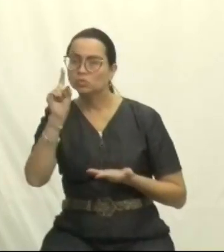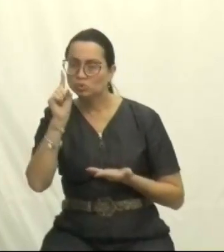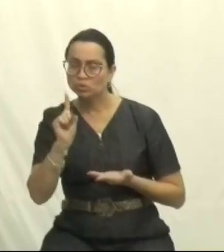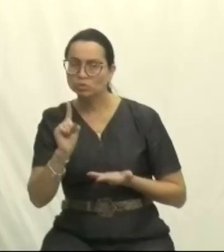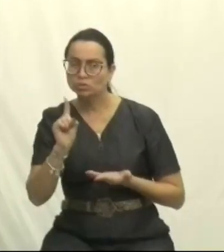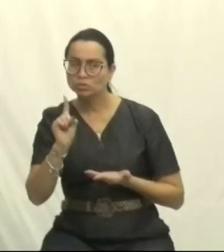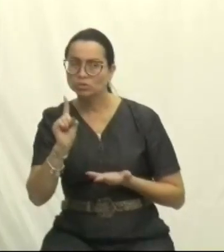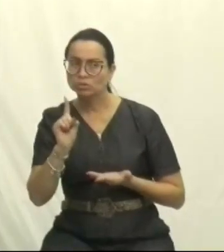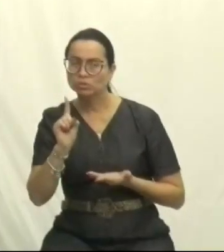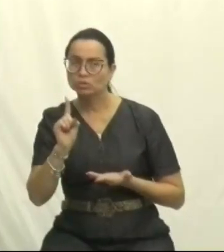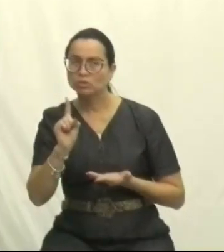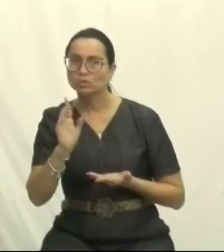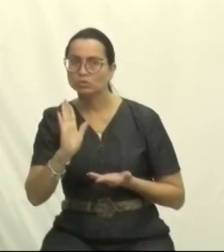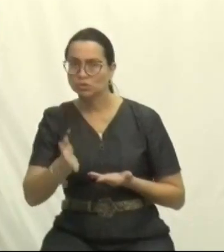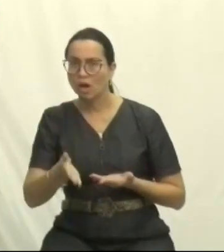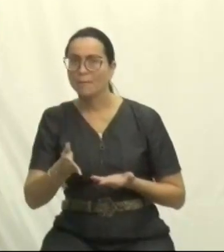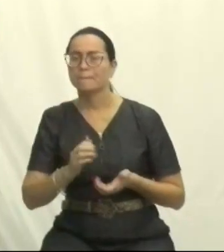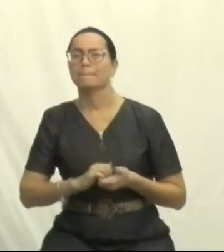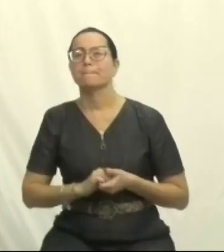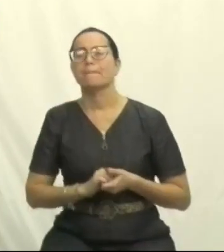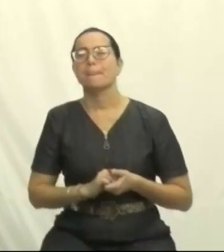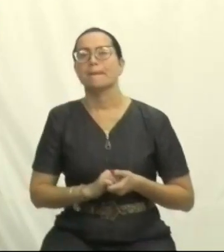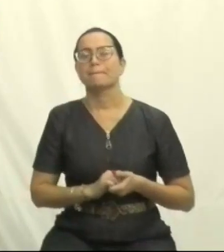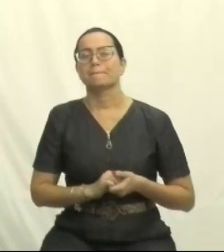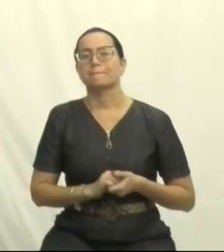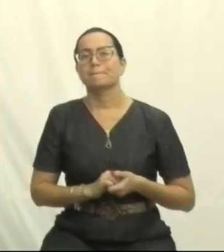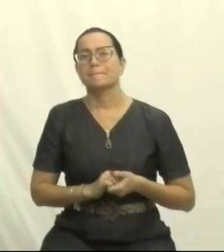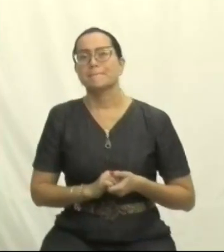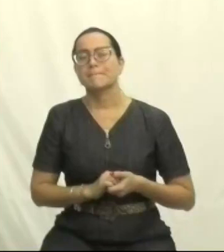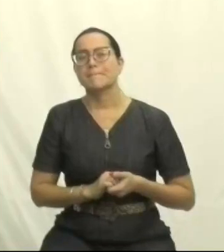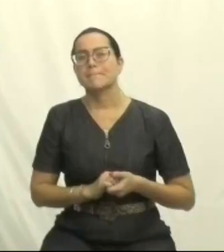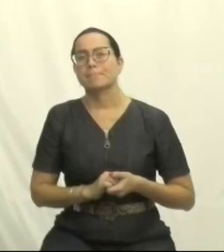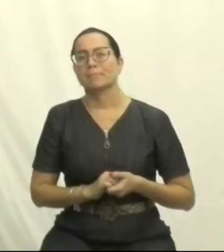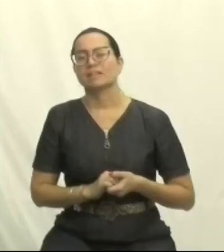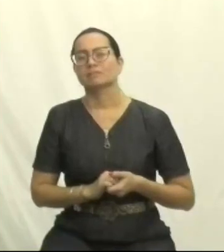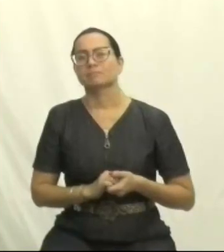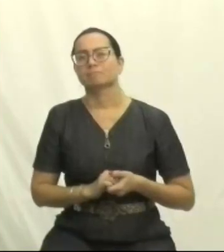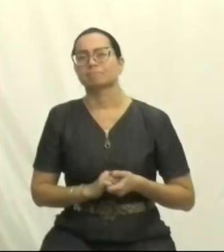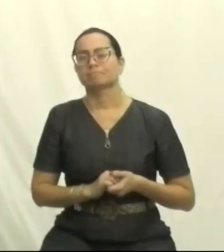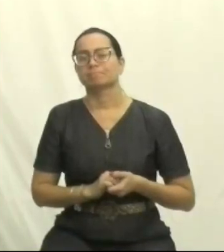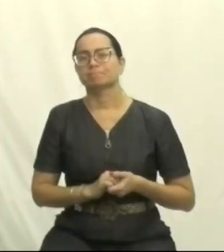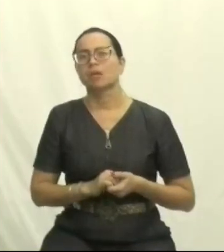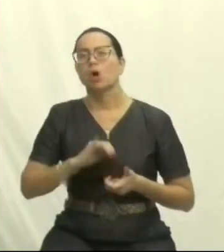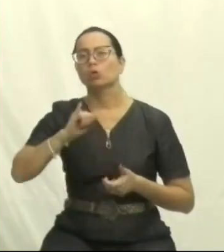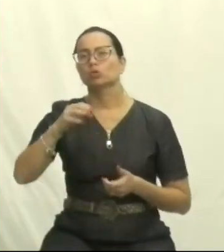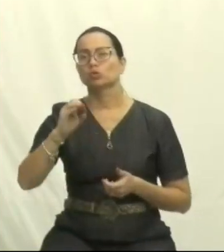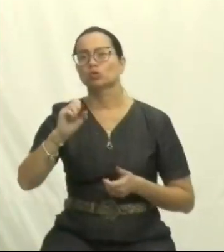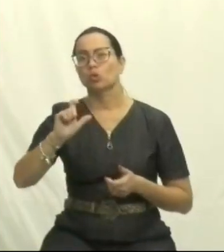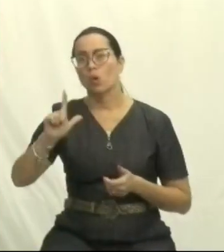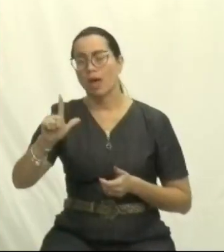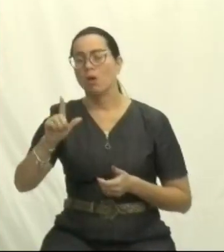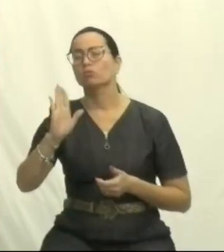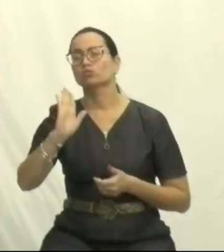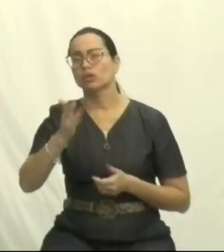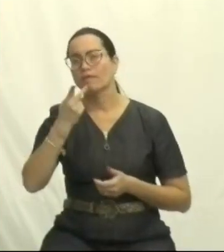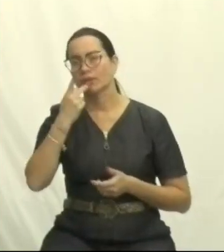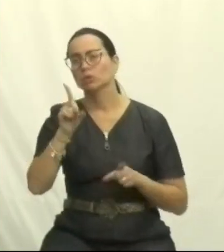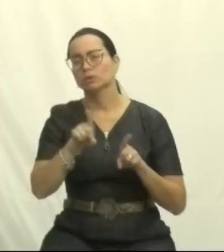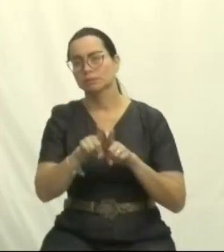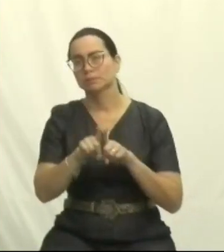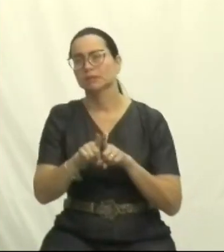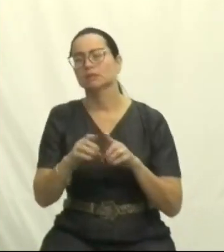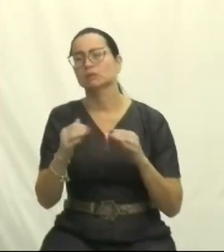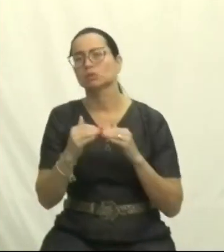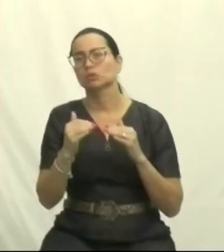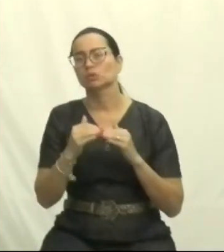secretário Tita, e confirmado agora à tarde na comissão pelo Joel, que faz parte lá da diretoria da Casam, que